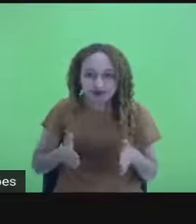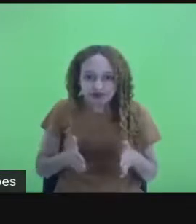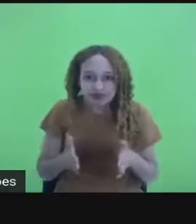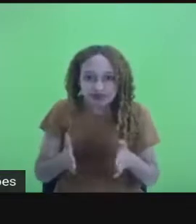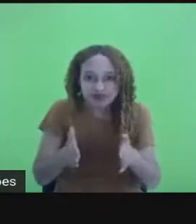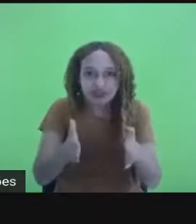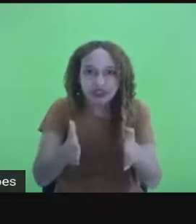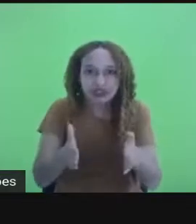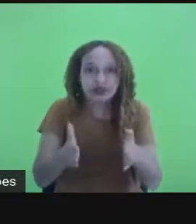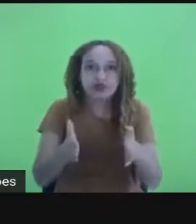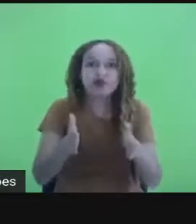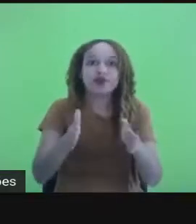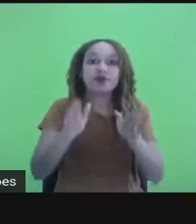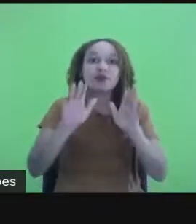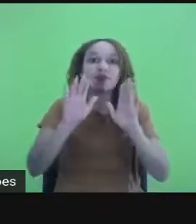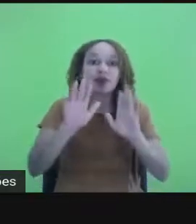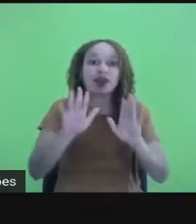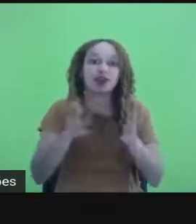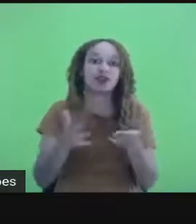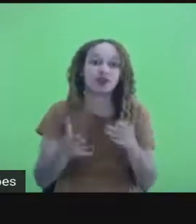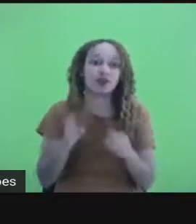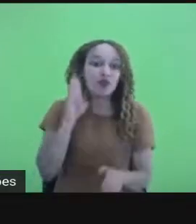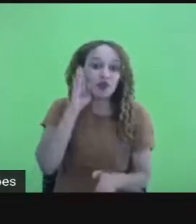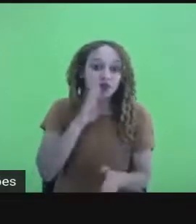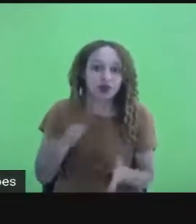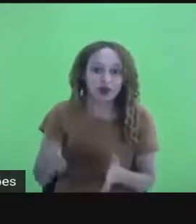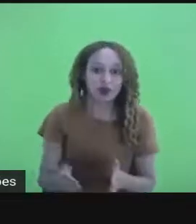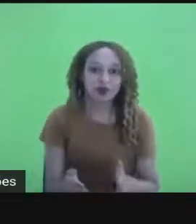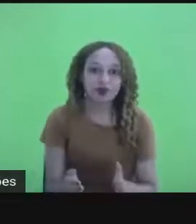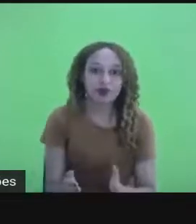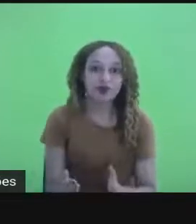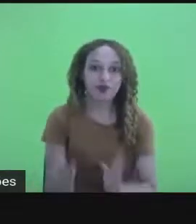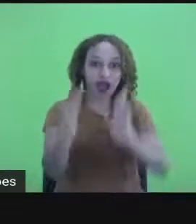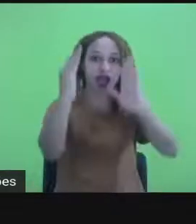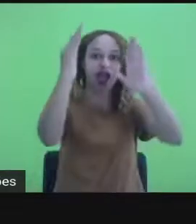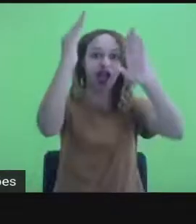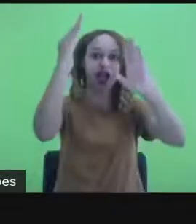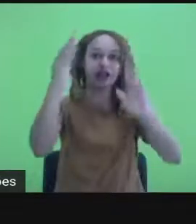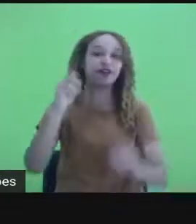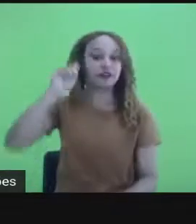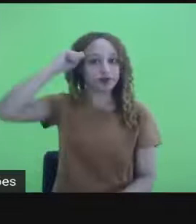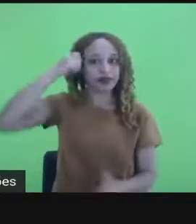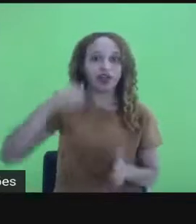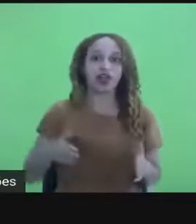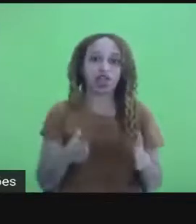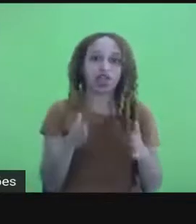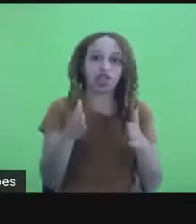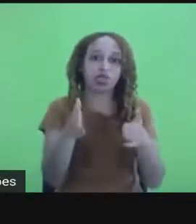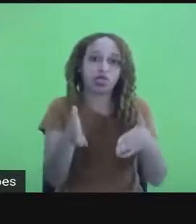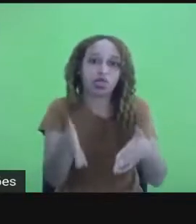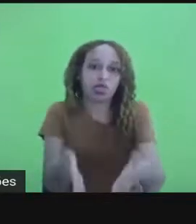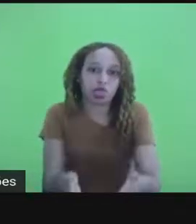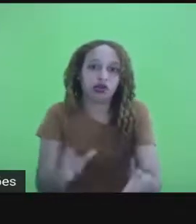mas a gente não sai de uma condição de precariedade e as pessoas brancas acabam, pelo menos, encontrando ali